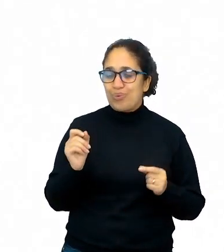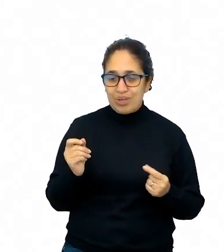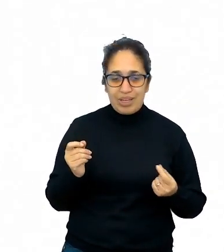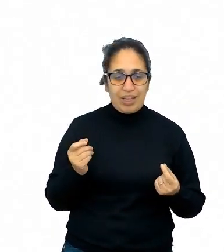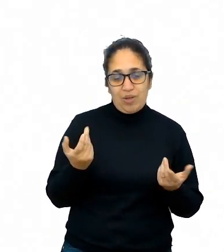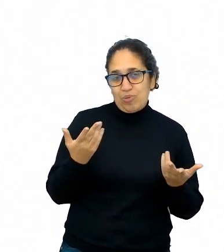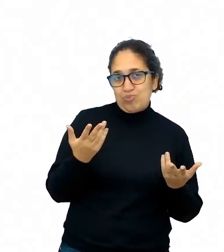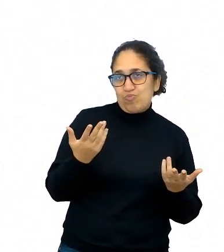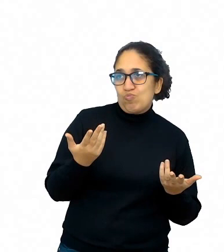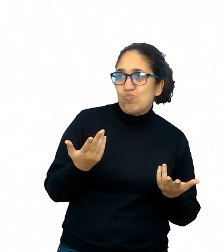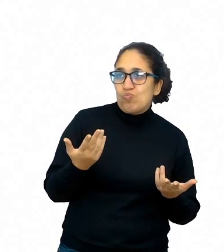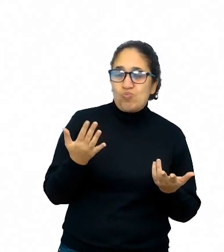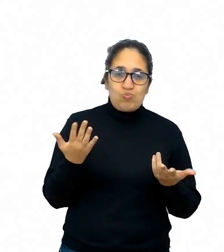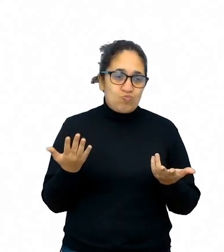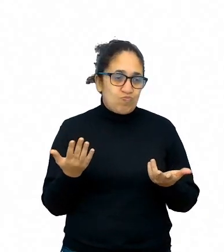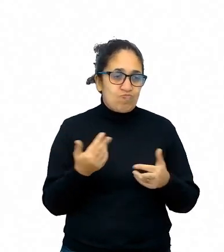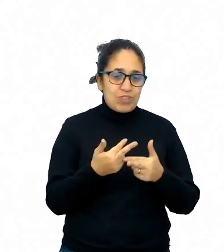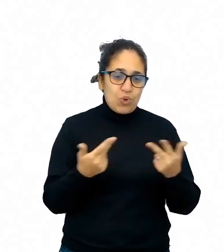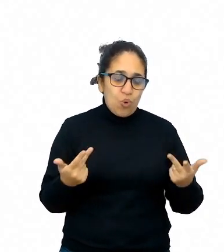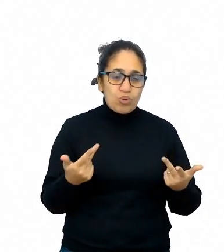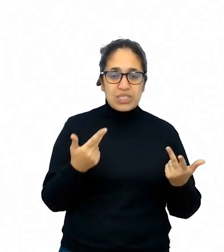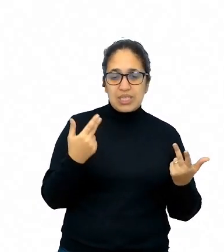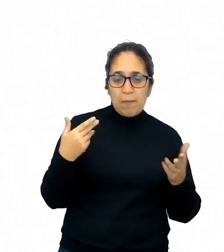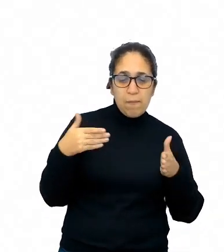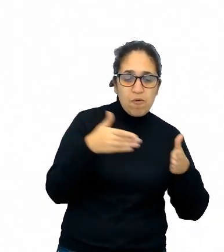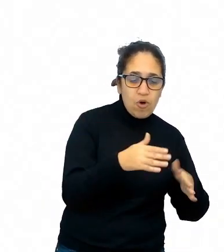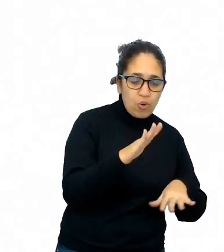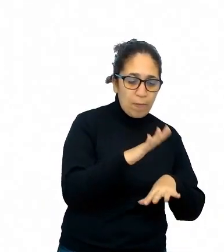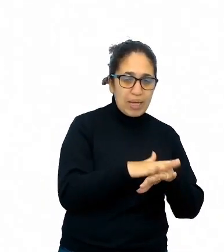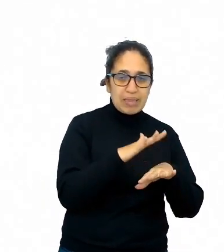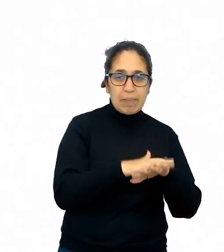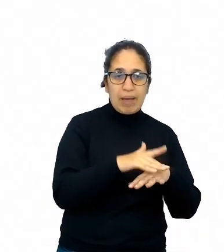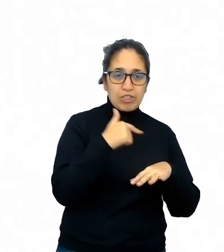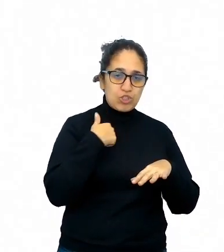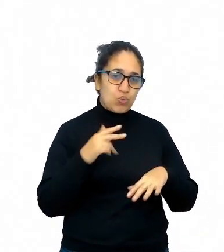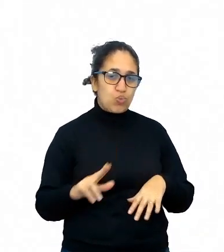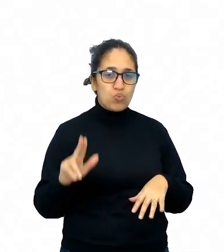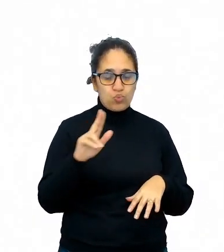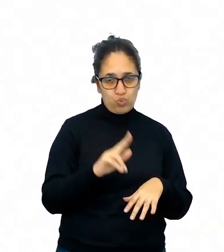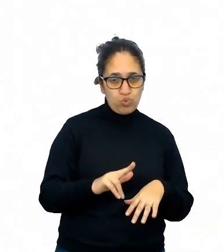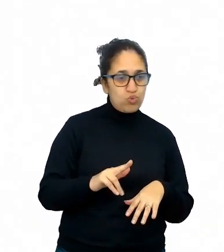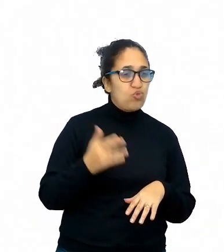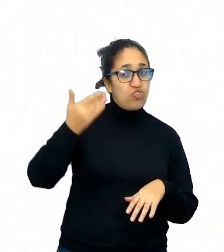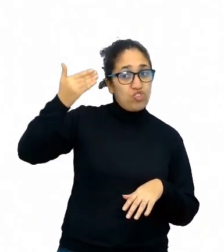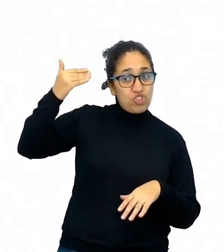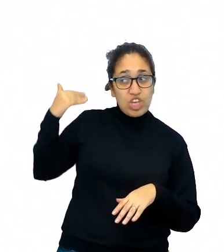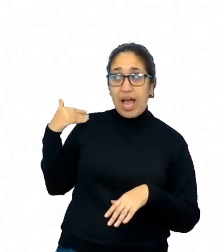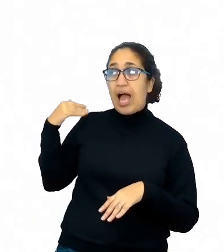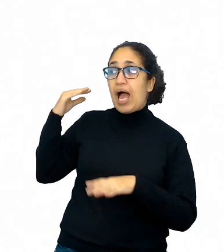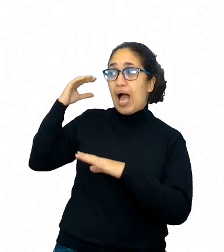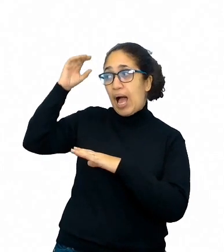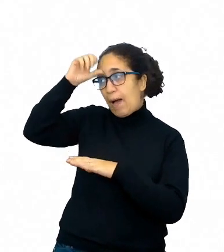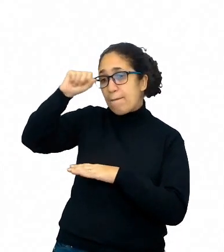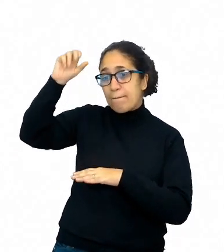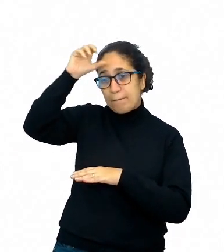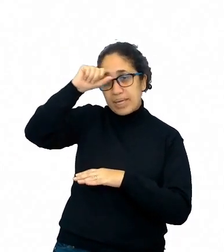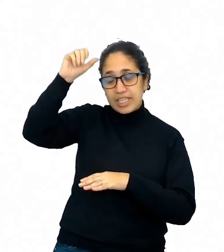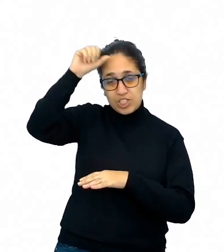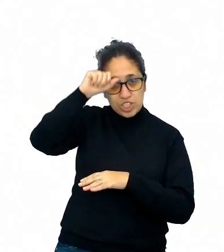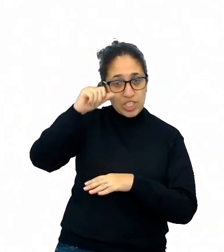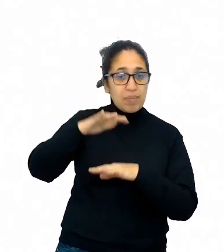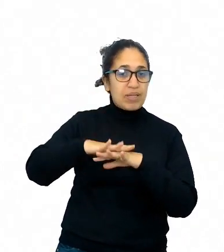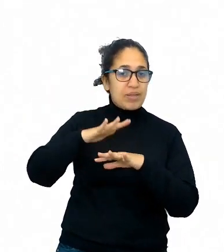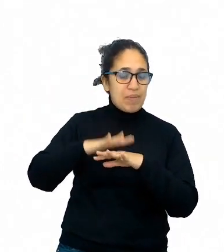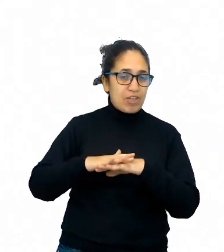Os recursos matemáticos que eu estou utilizando, né? Os saberes matemáticos que permitem certas operações,